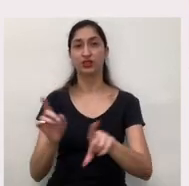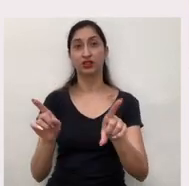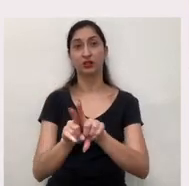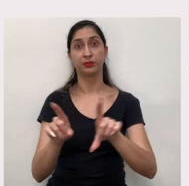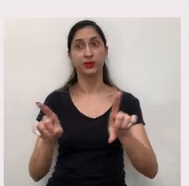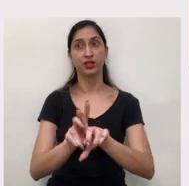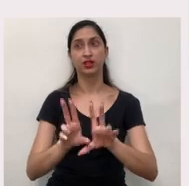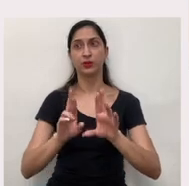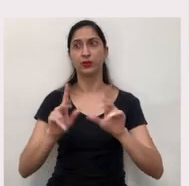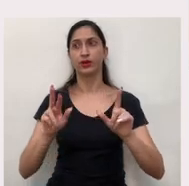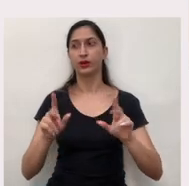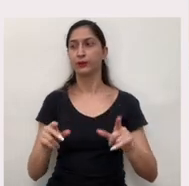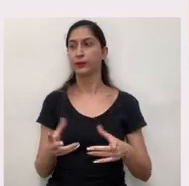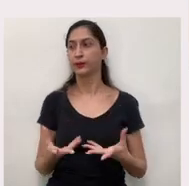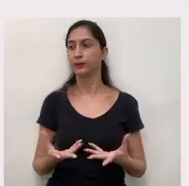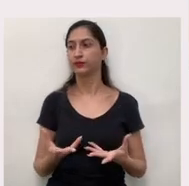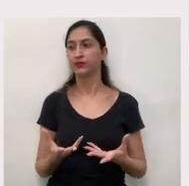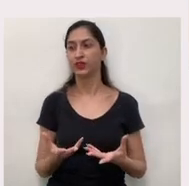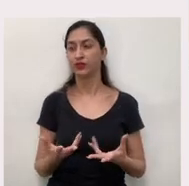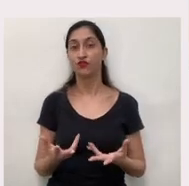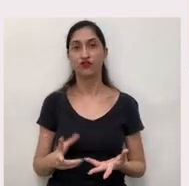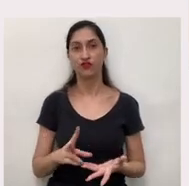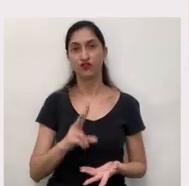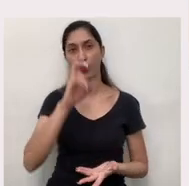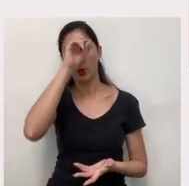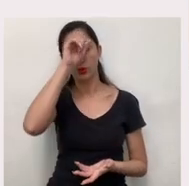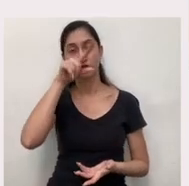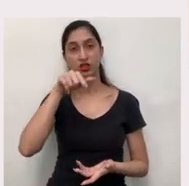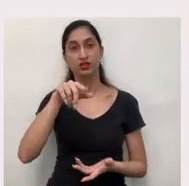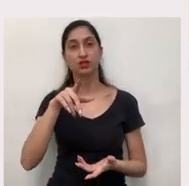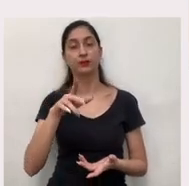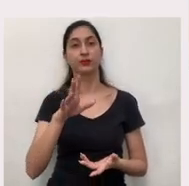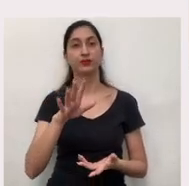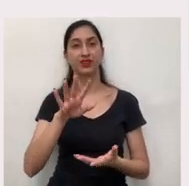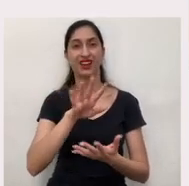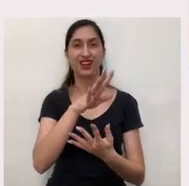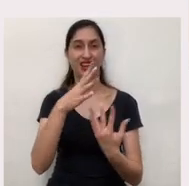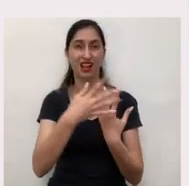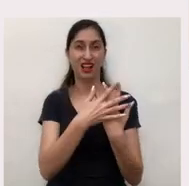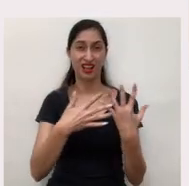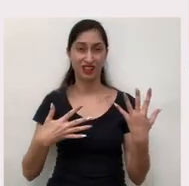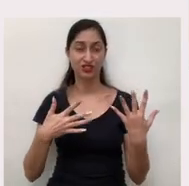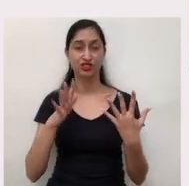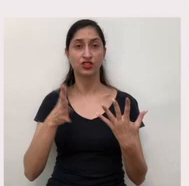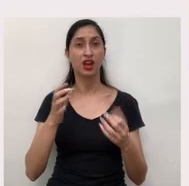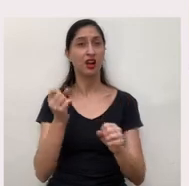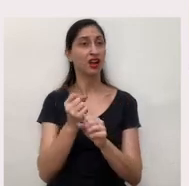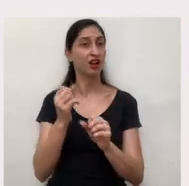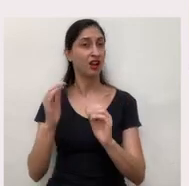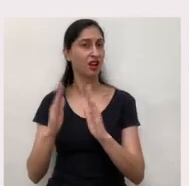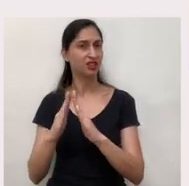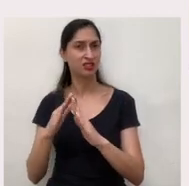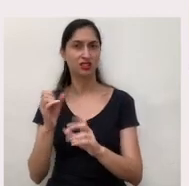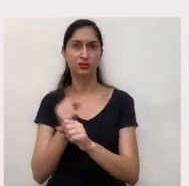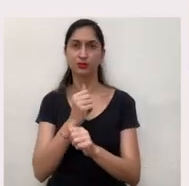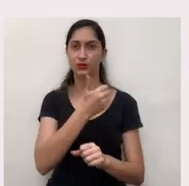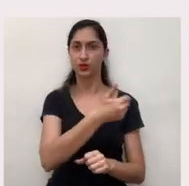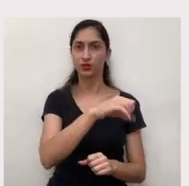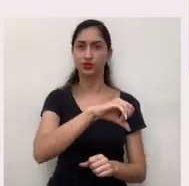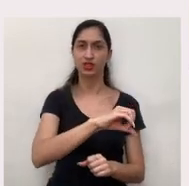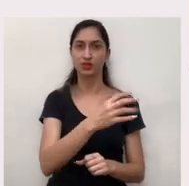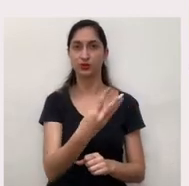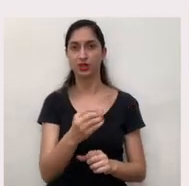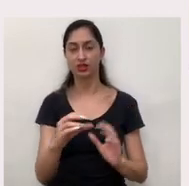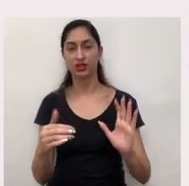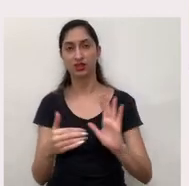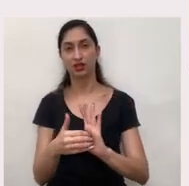né, esse inventário das grades, são muitas casas assim, dos anos 40 a 60, 40, nos anos 40